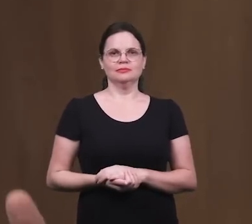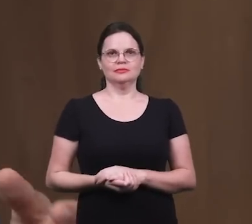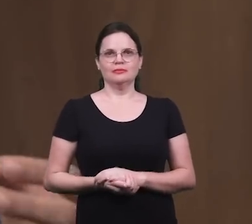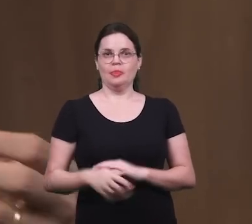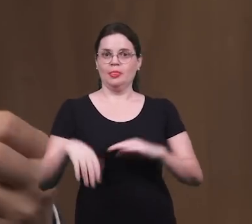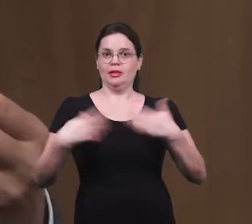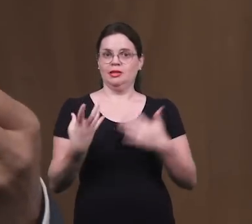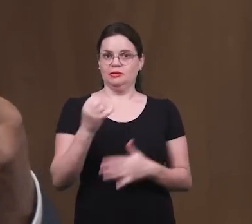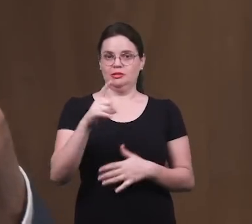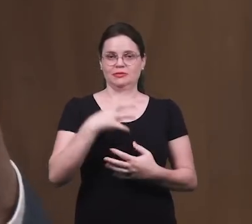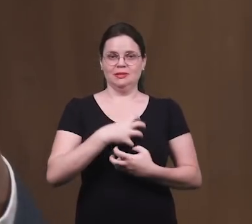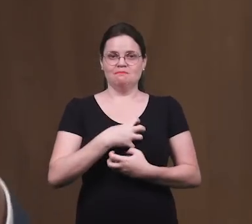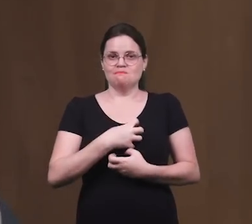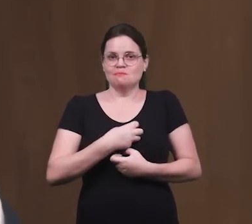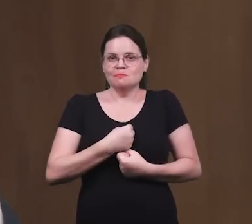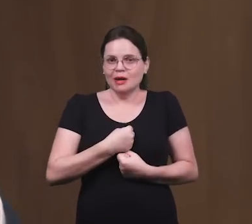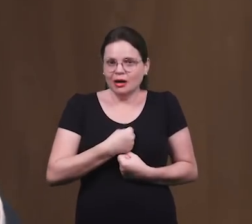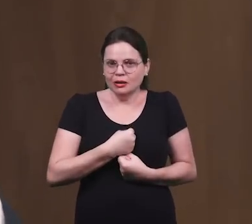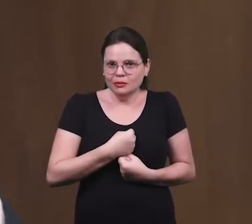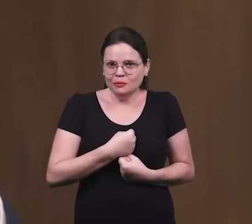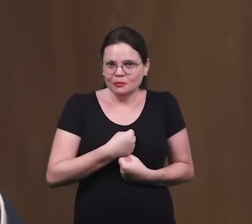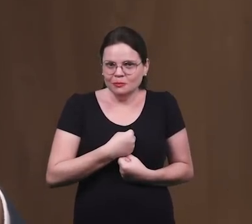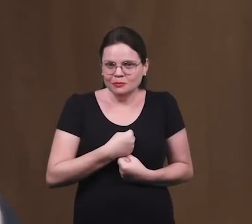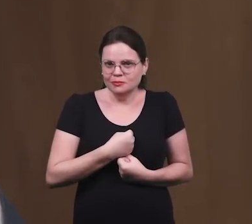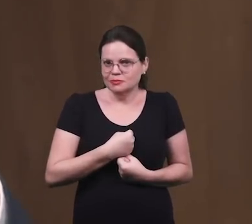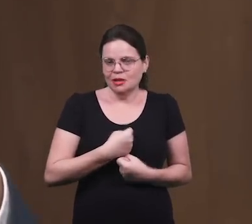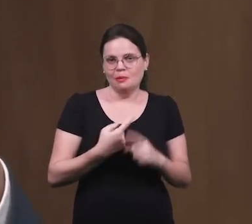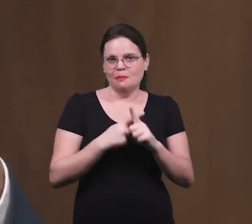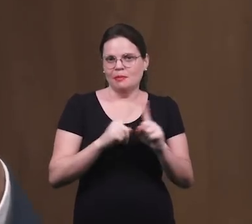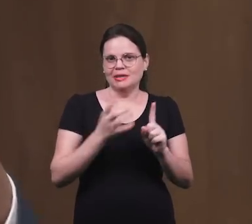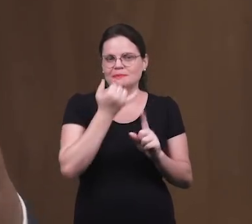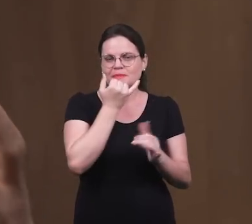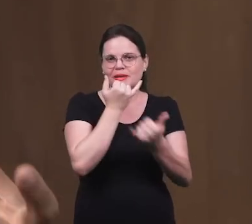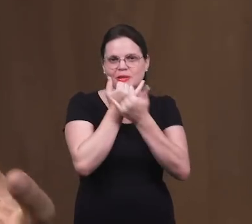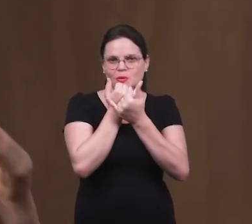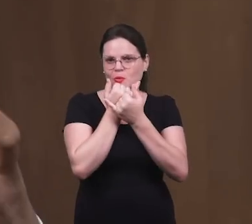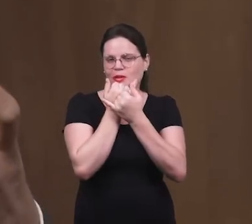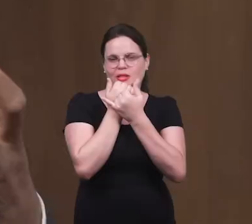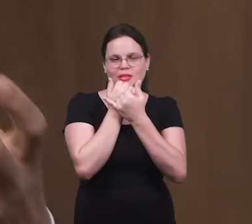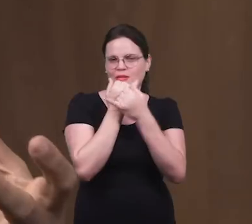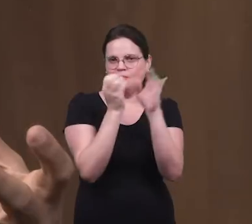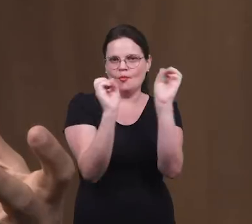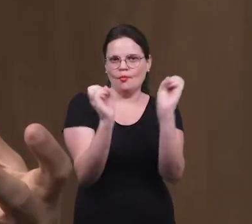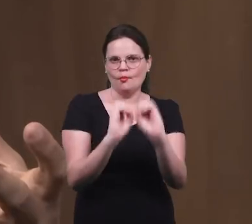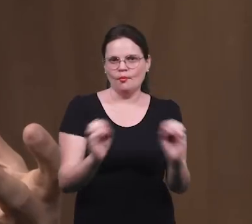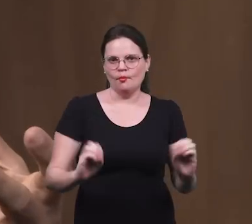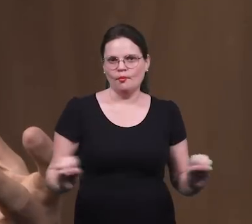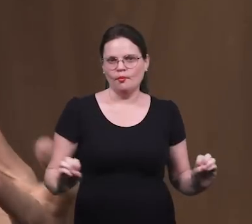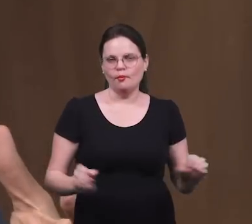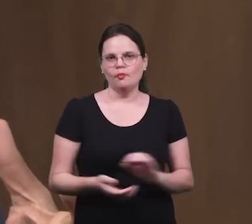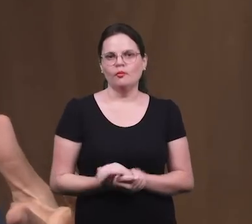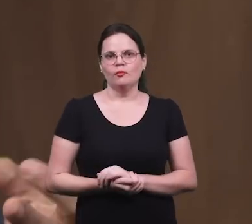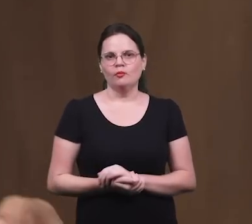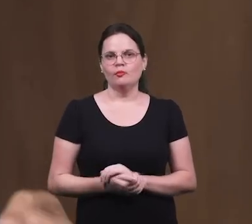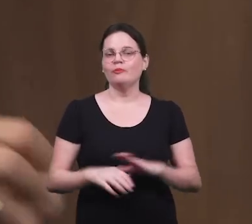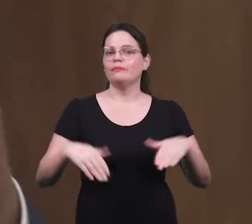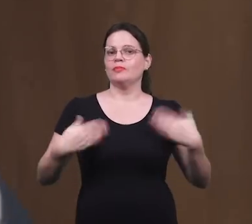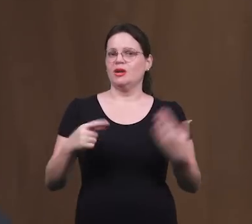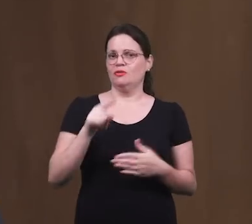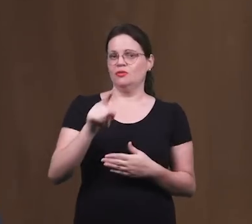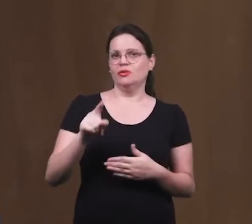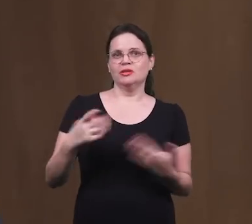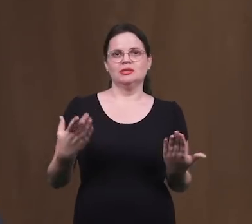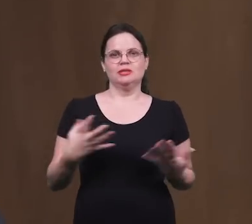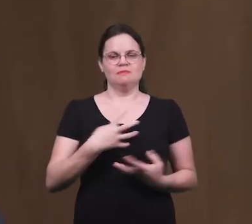Se você está com mágoa no coração e não perdoa a pessoa que te ofendeu, pelo contrário, você